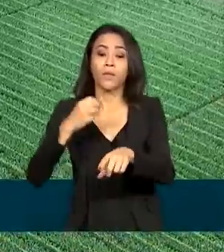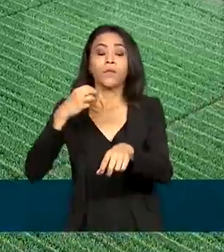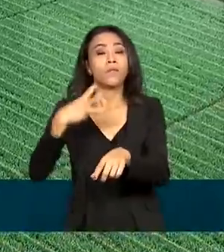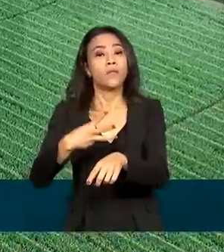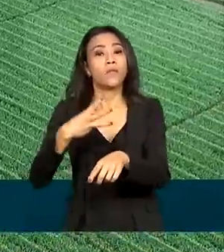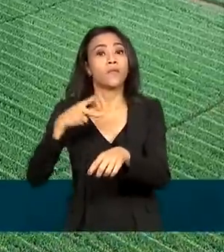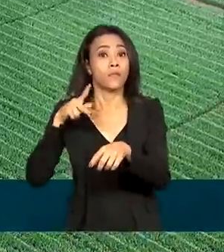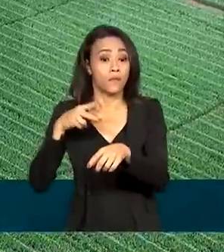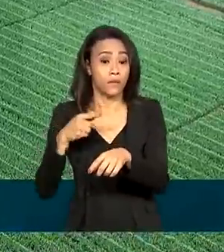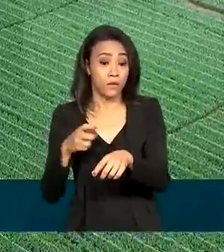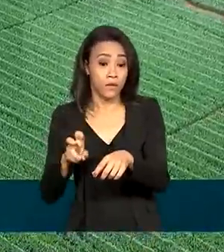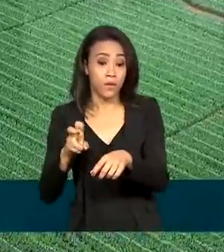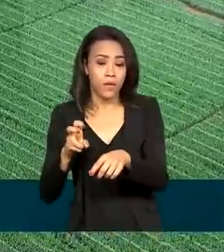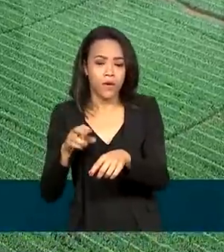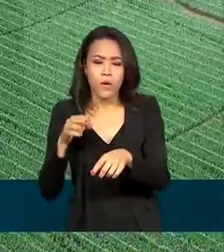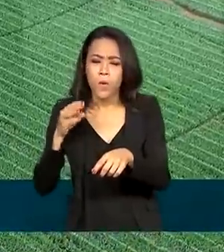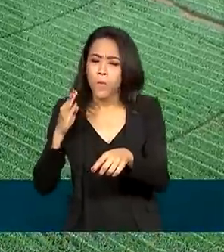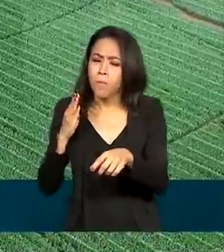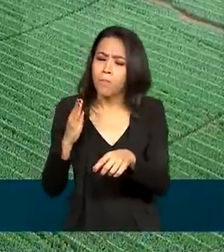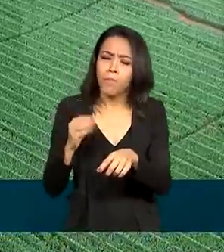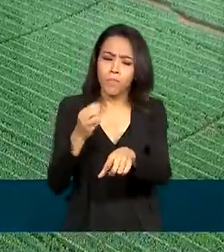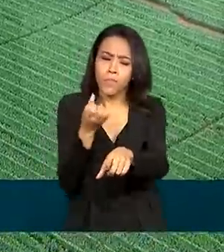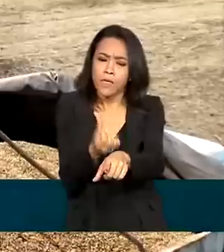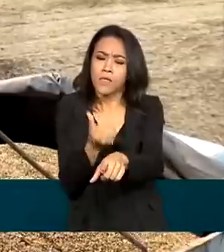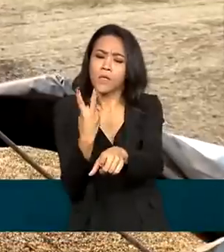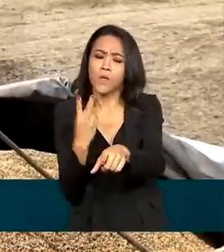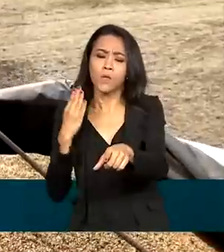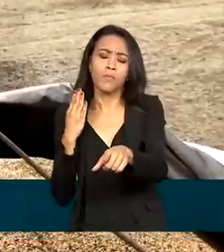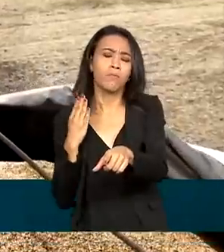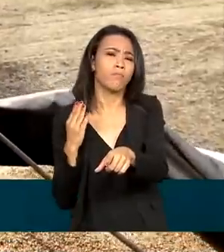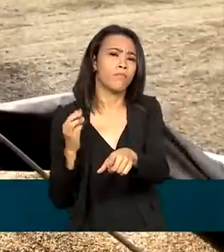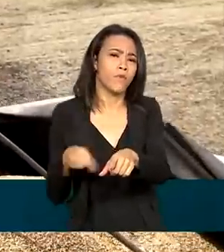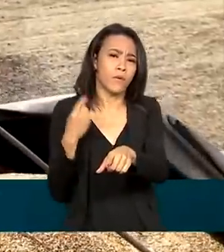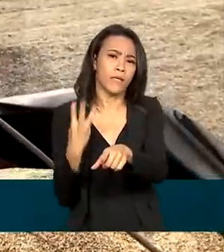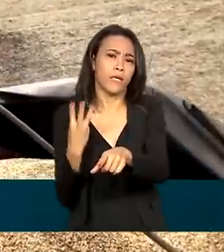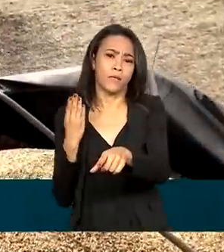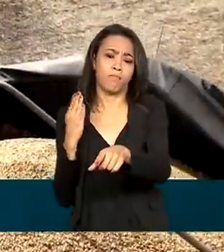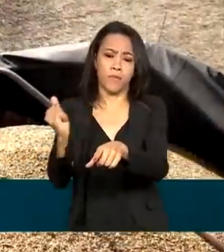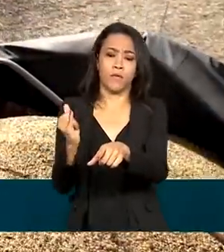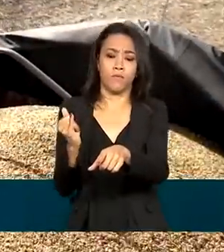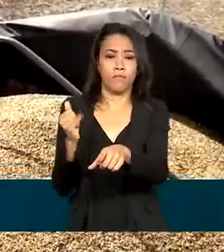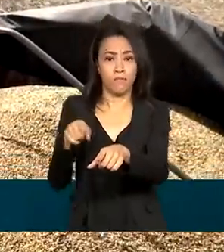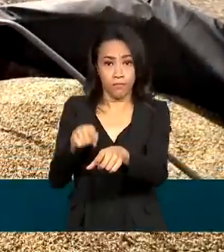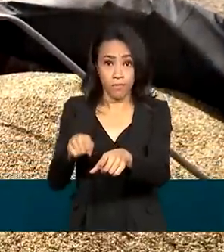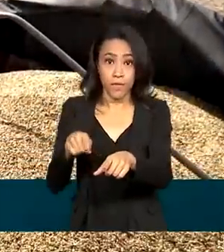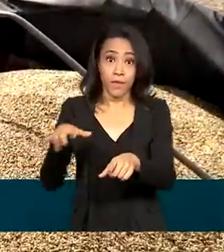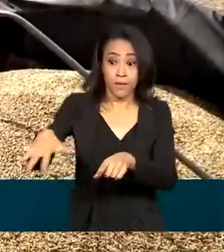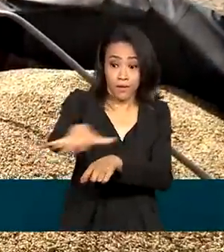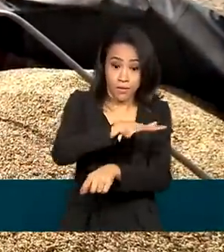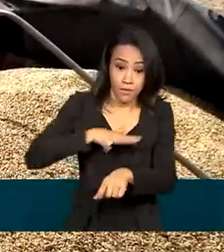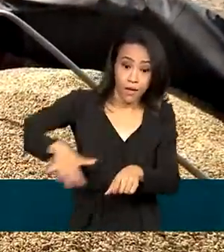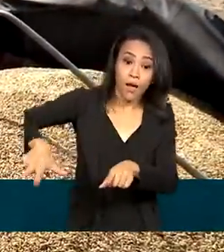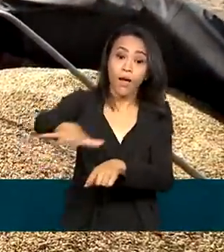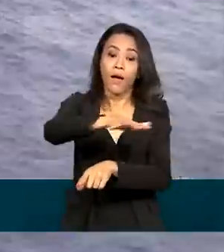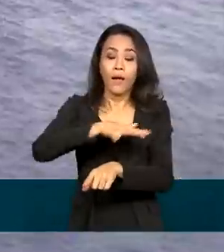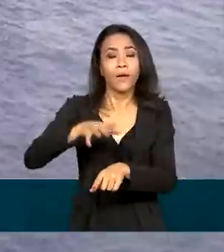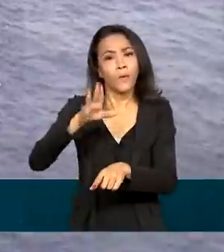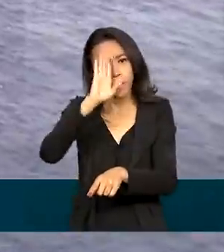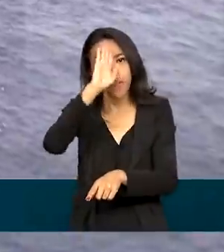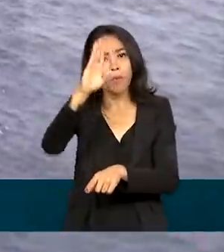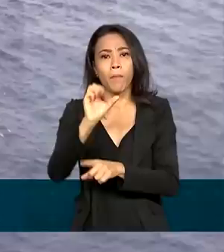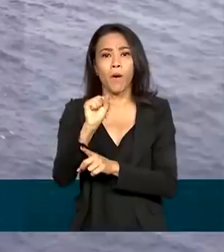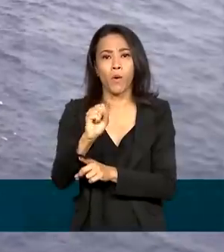exportações é um momento bastante significativo em relação ao 2021 e é destaque-se dentro da agropecuária naturalmente o complexo sódio